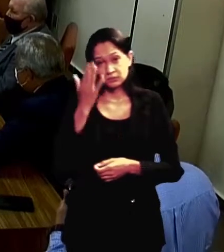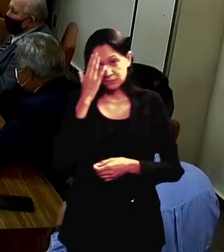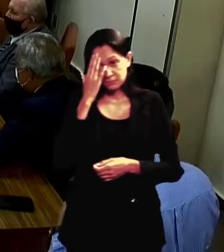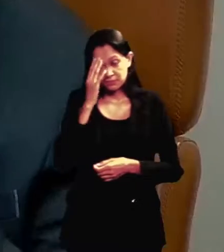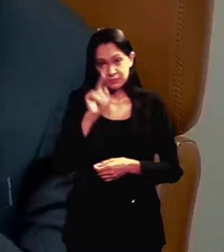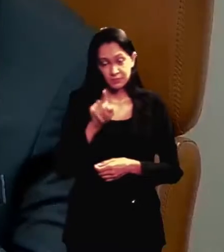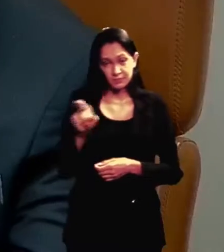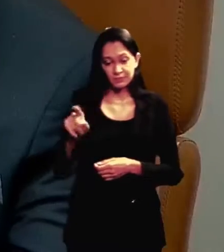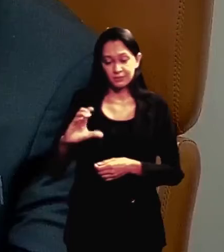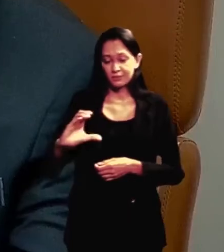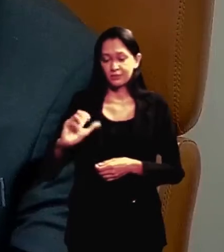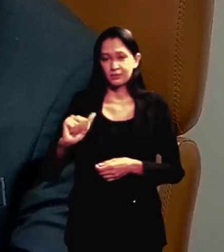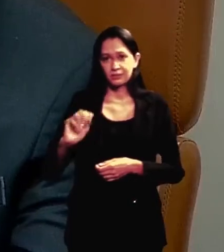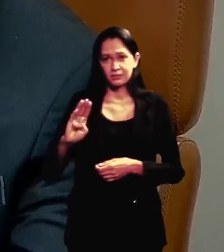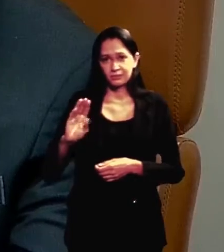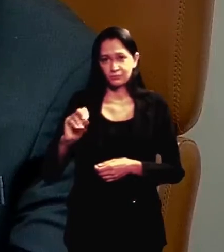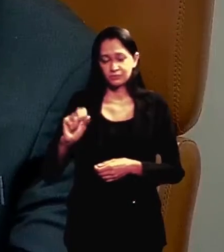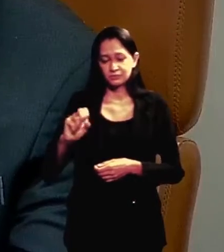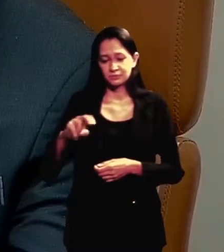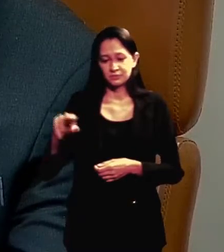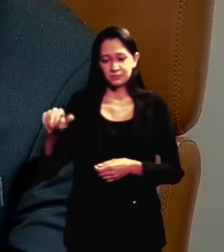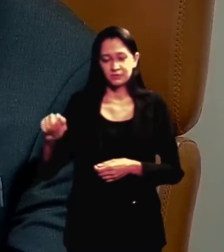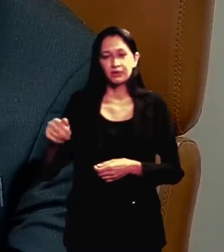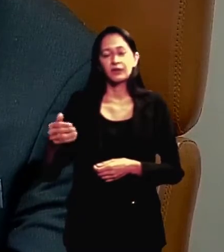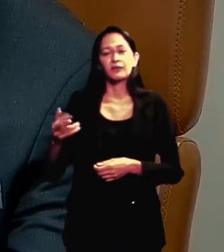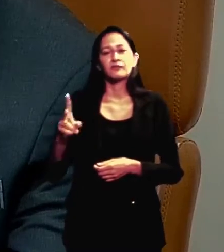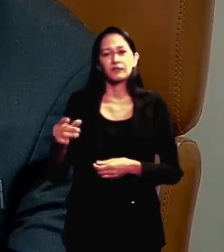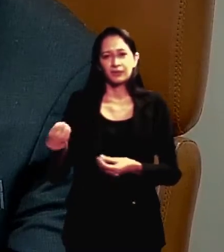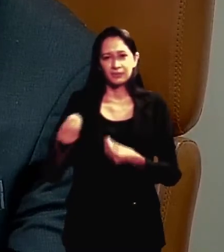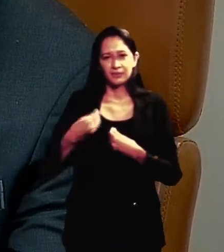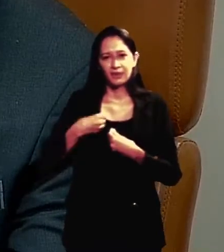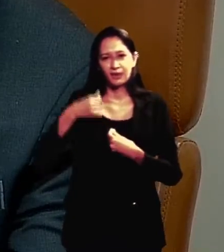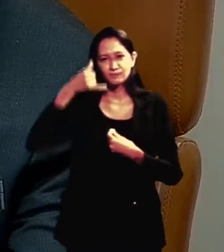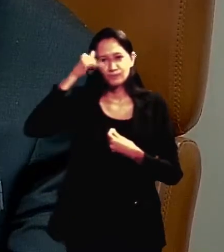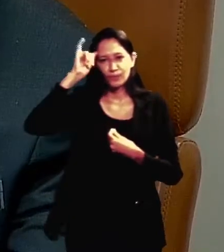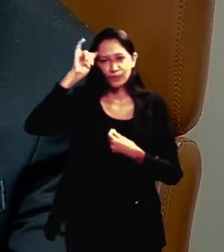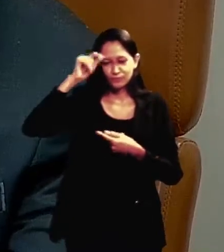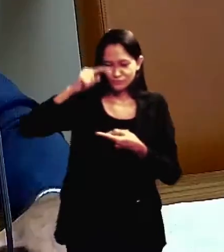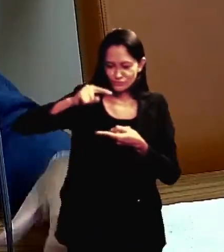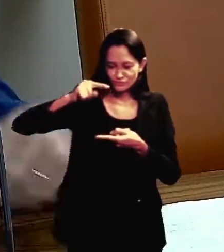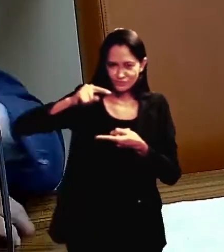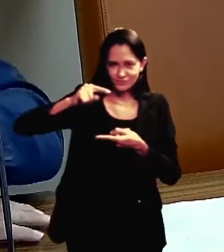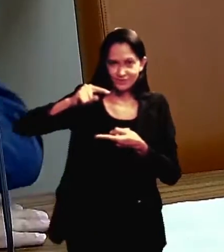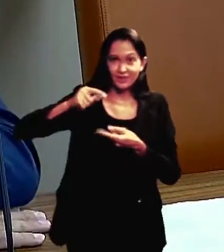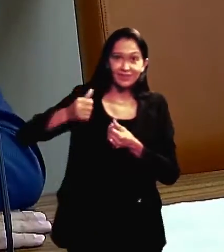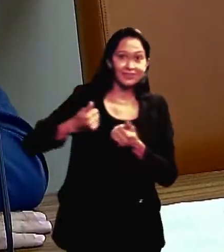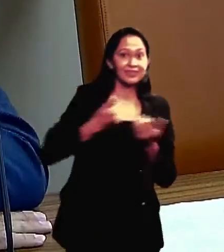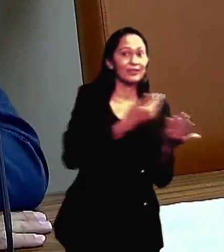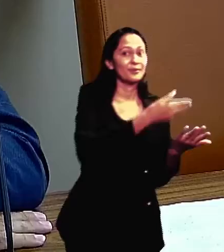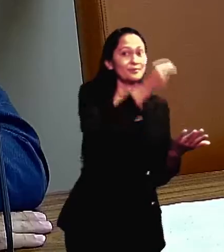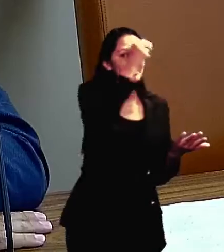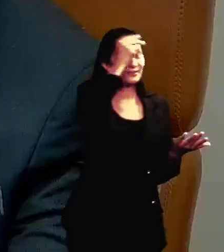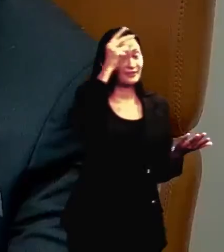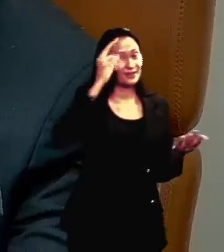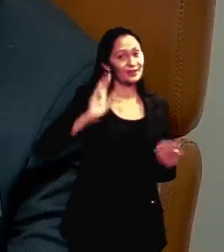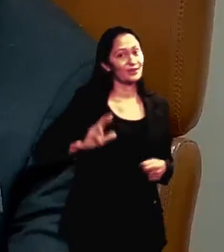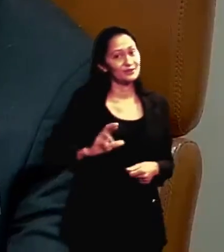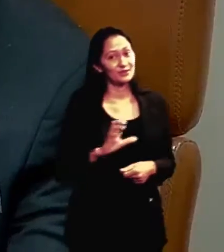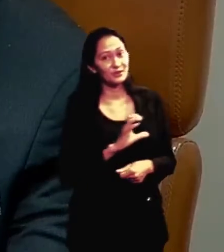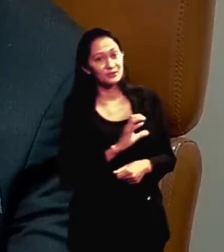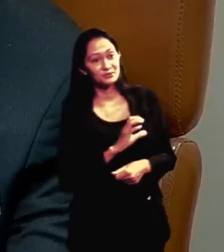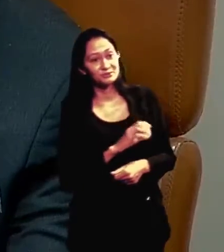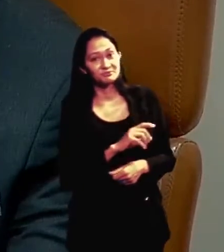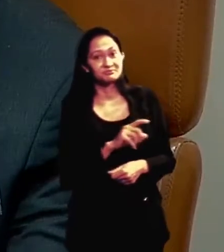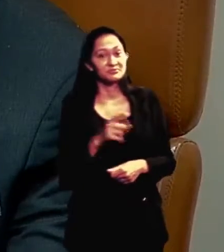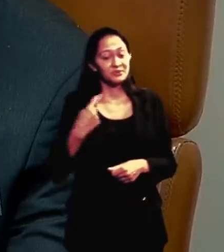Cabo Sena também vai trazer um boizinho daquele lá para cada um de nós aqui, que ele fez questão de ir lá no prefeito entregar. Então, quem